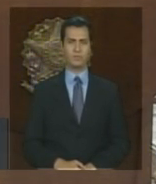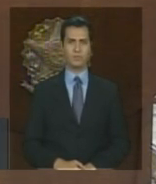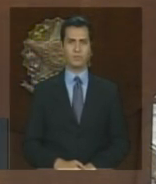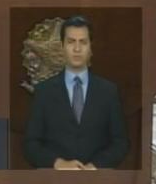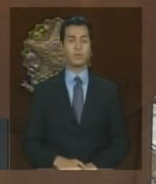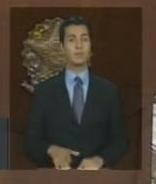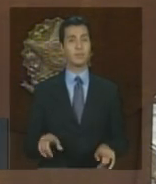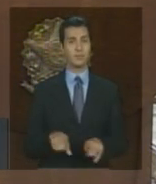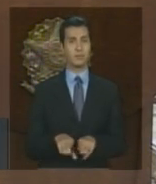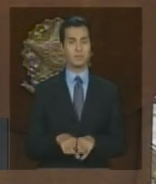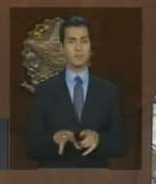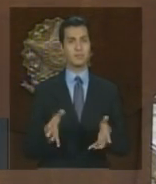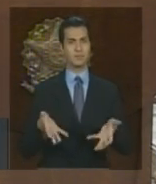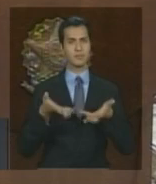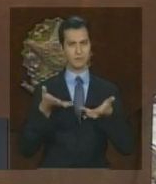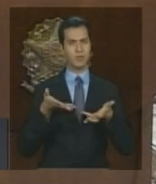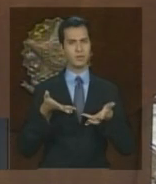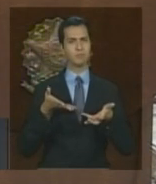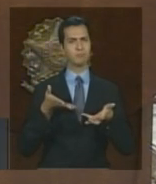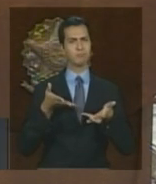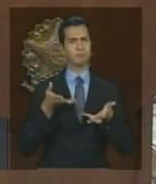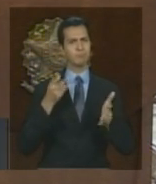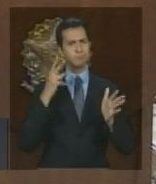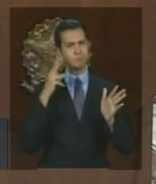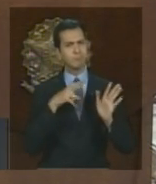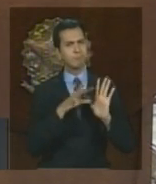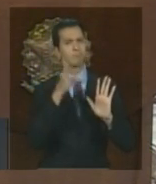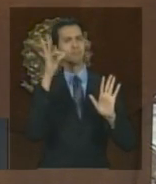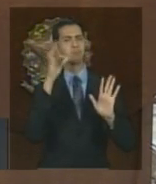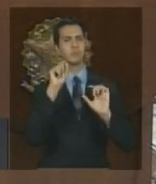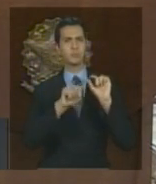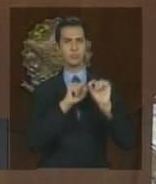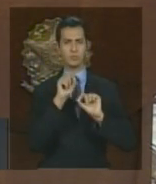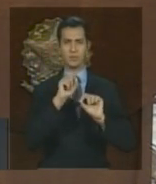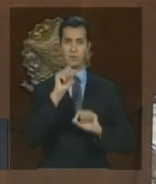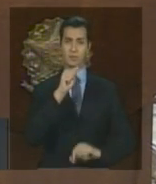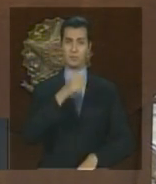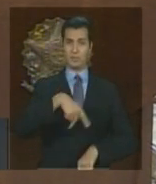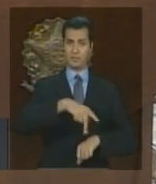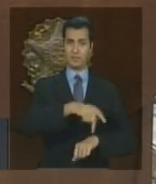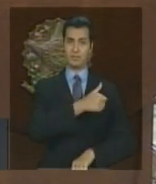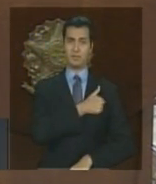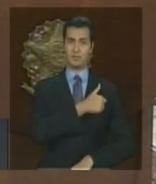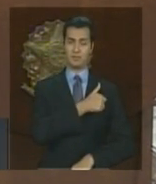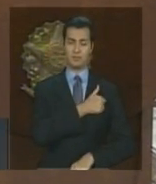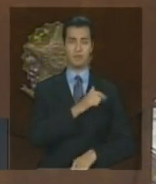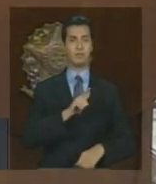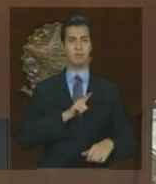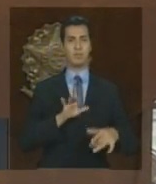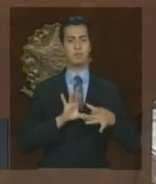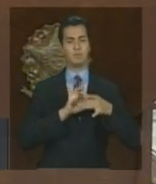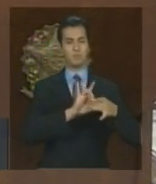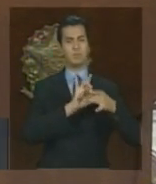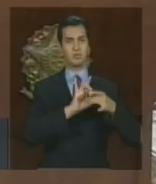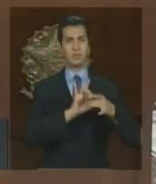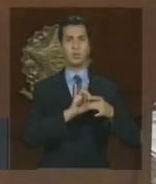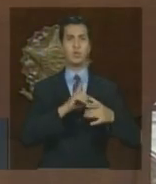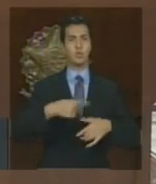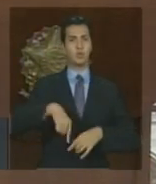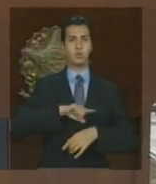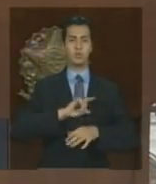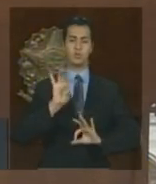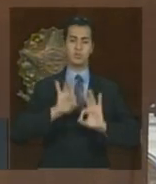destacar a importância que o Brasil atribui ao Canadá numa parceria sobre desenvolvimento de satélites